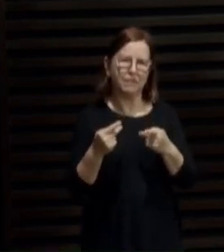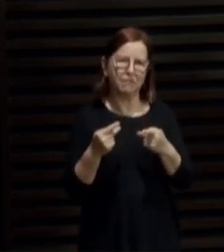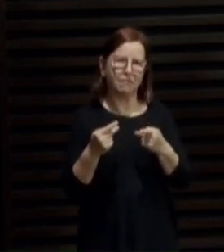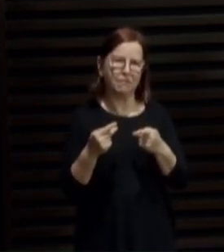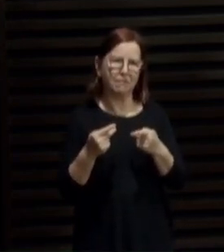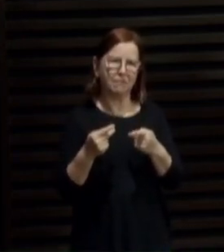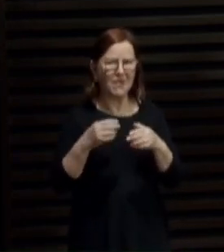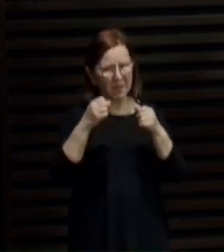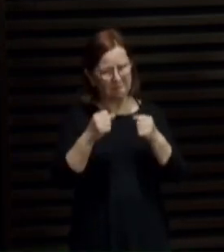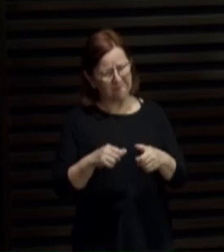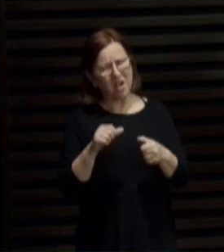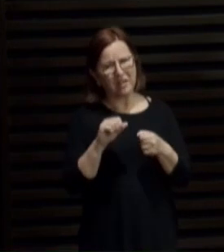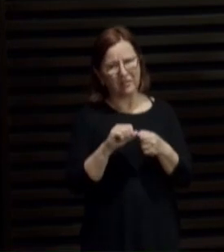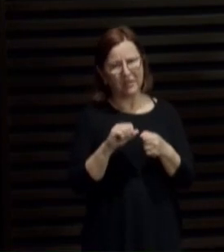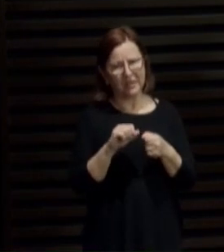uma